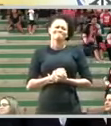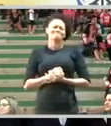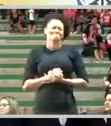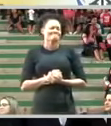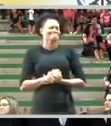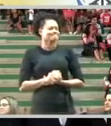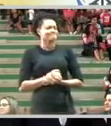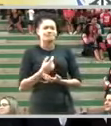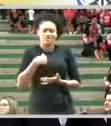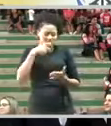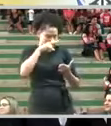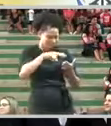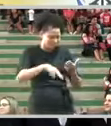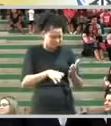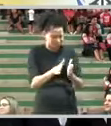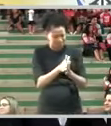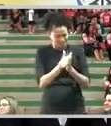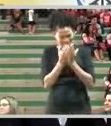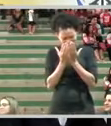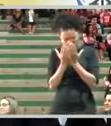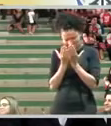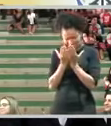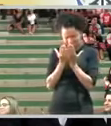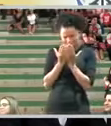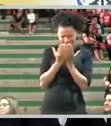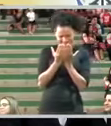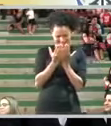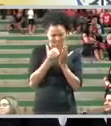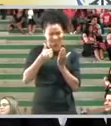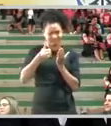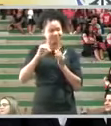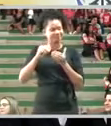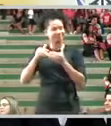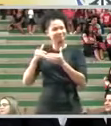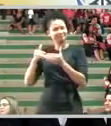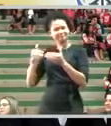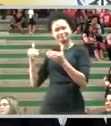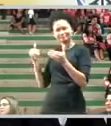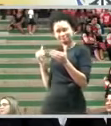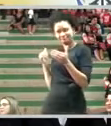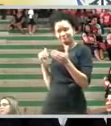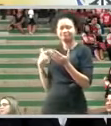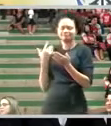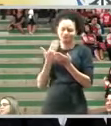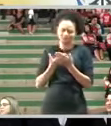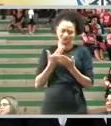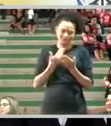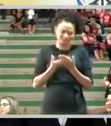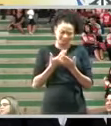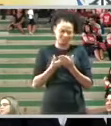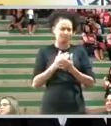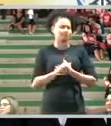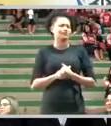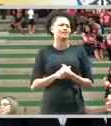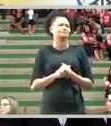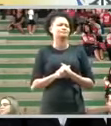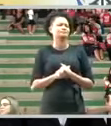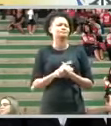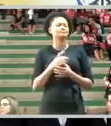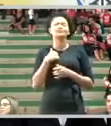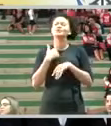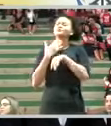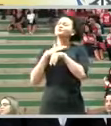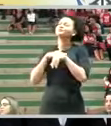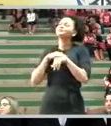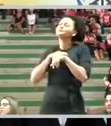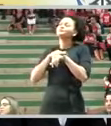É que quando eu li esse texto há uns 10 dias atrás, comecei a estudar. Eu fui conversar com